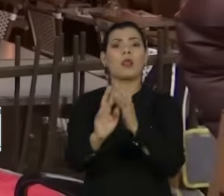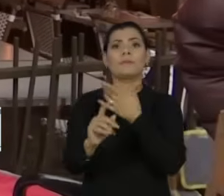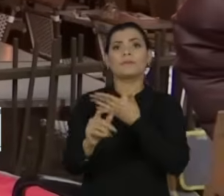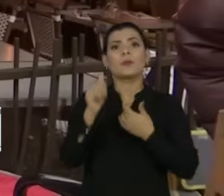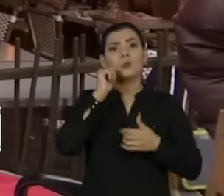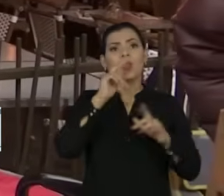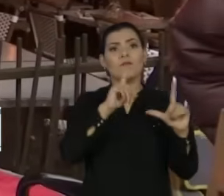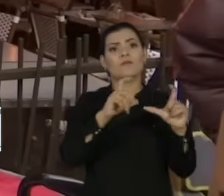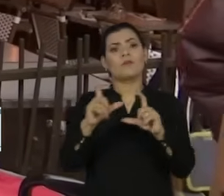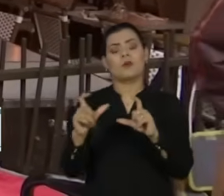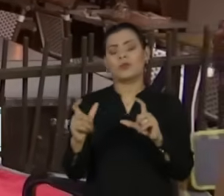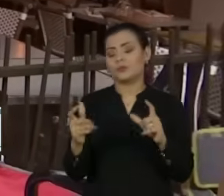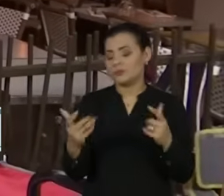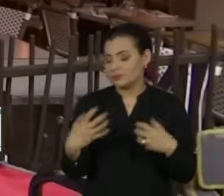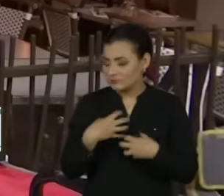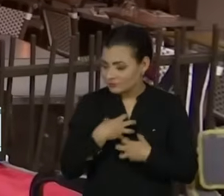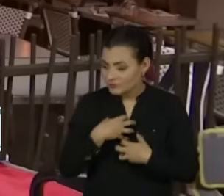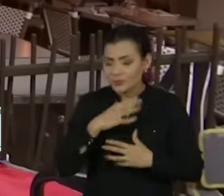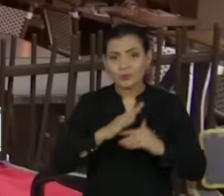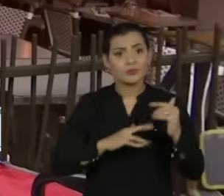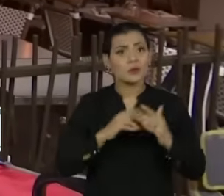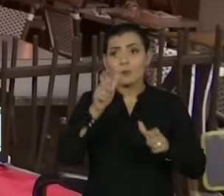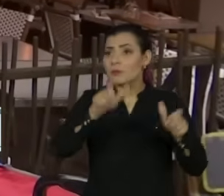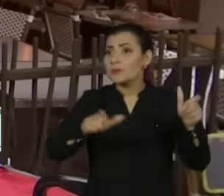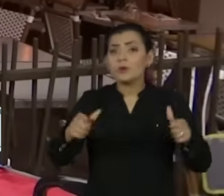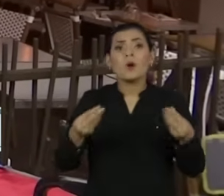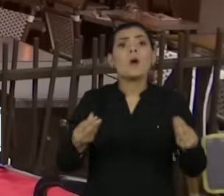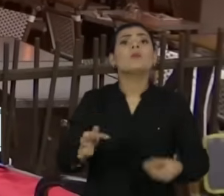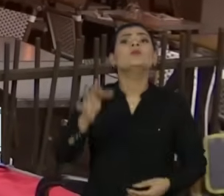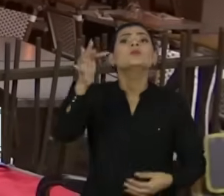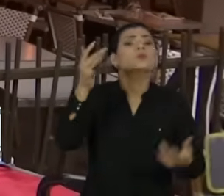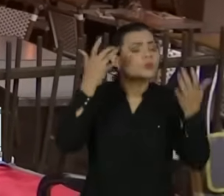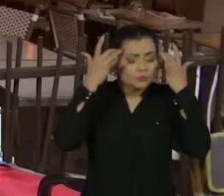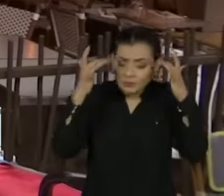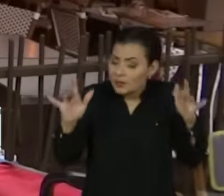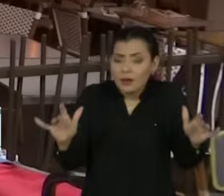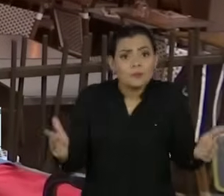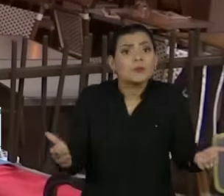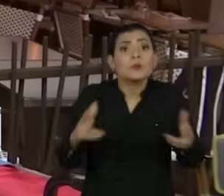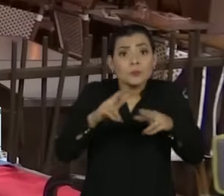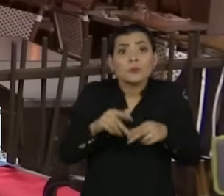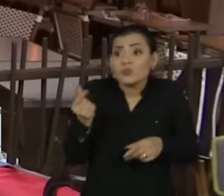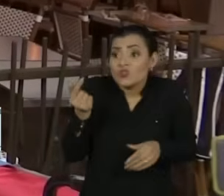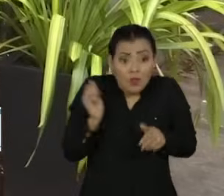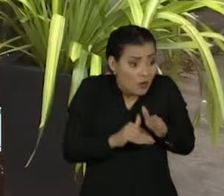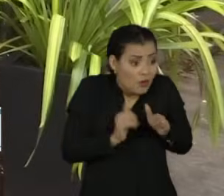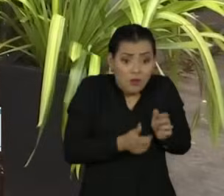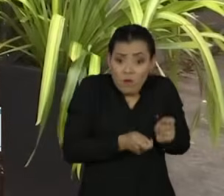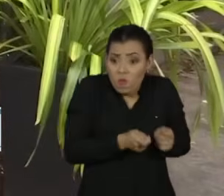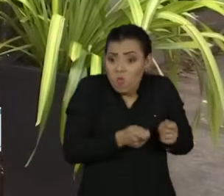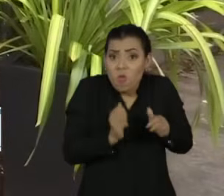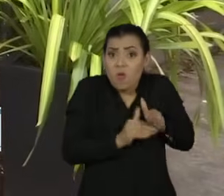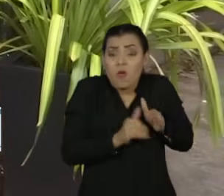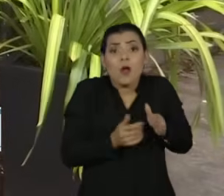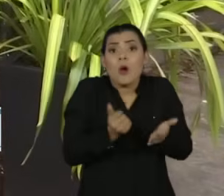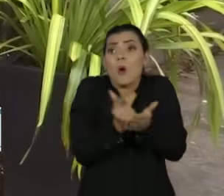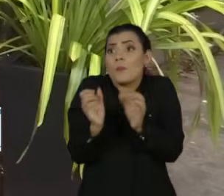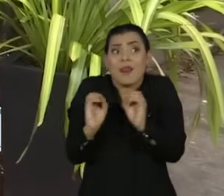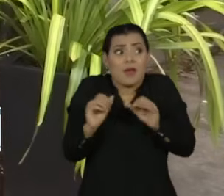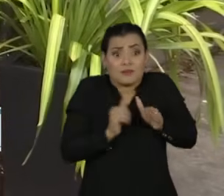local. Ela diz que as pessoas não sabem como será o futuro, por isso guardam as poupanças e não compram